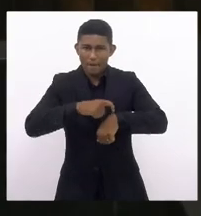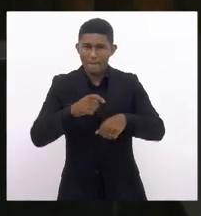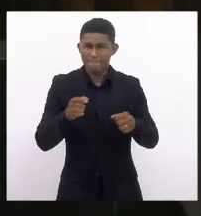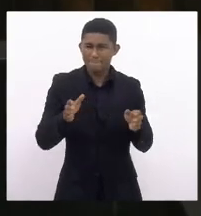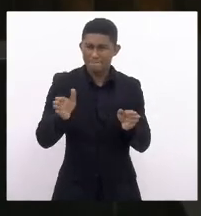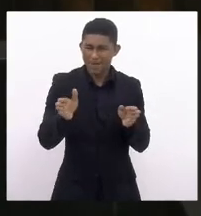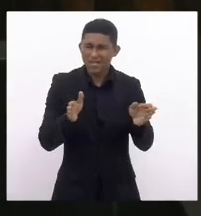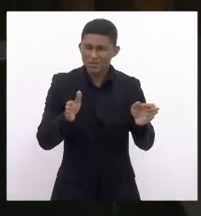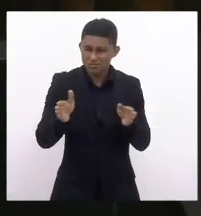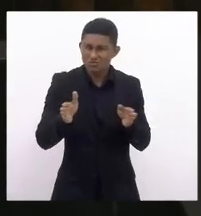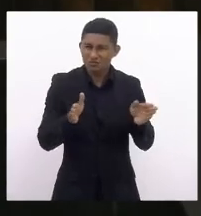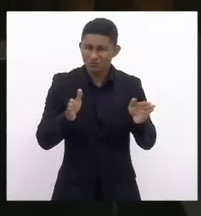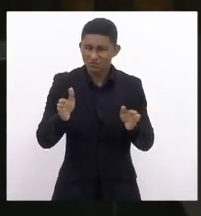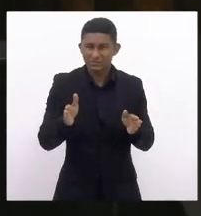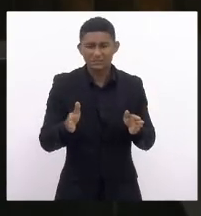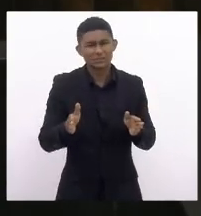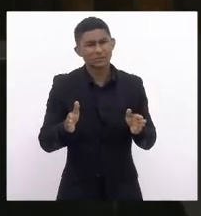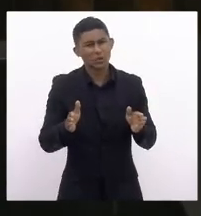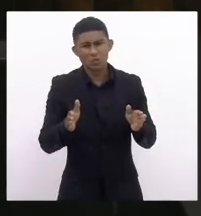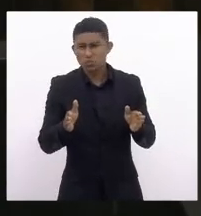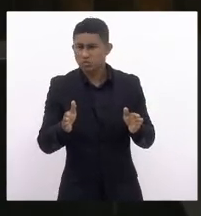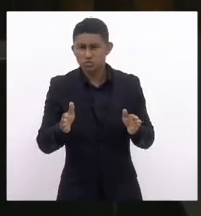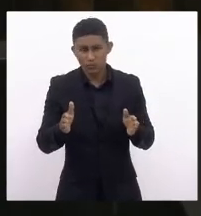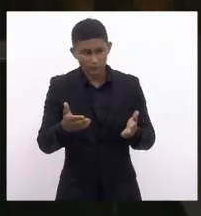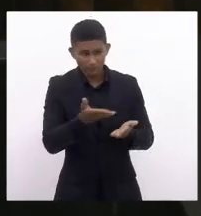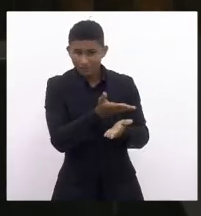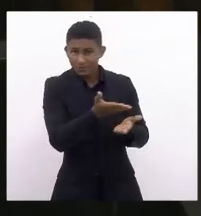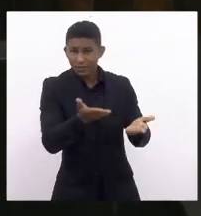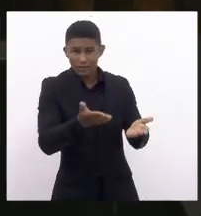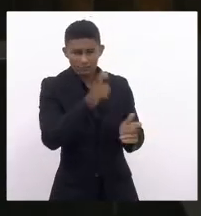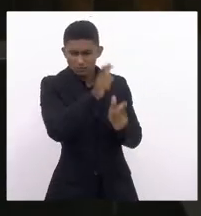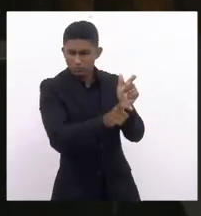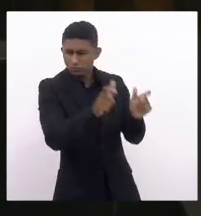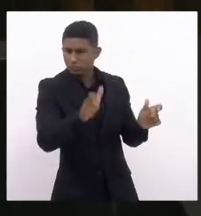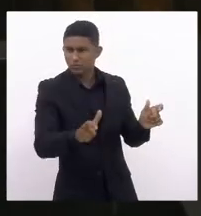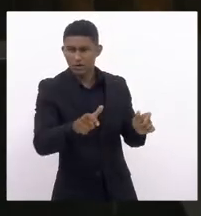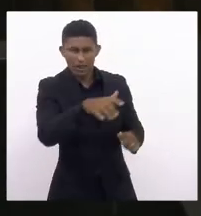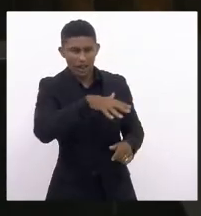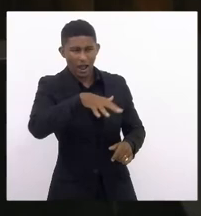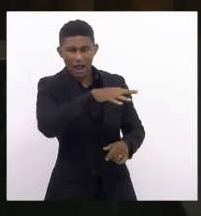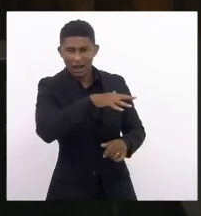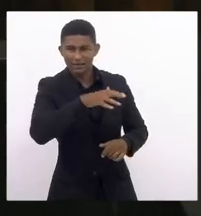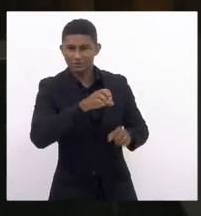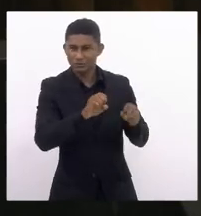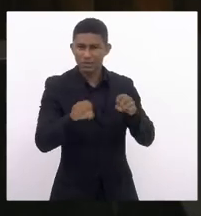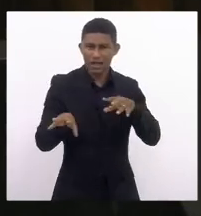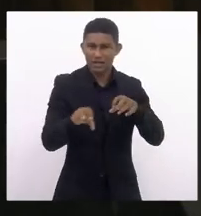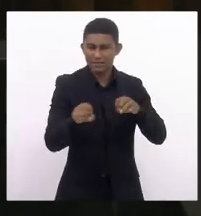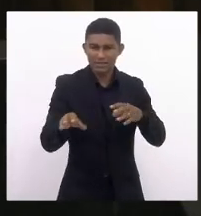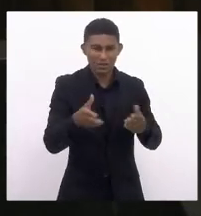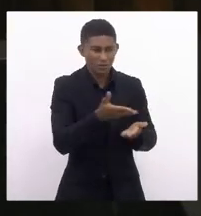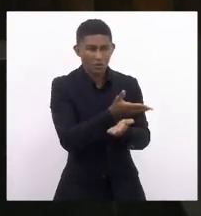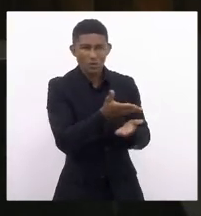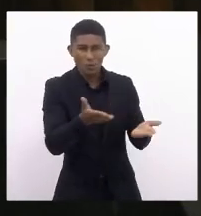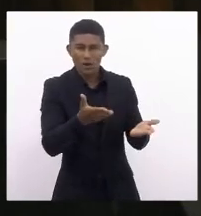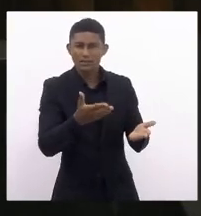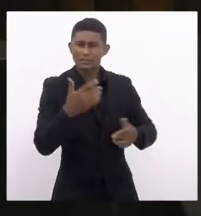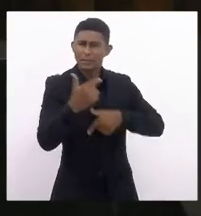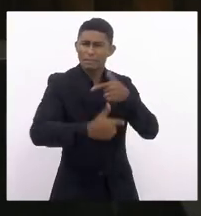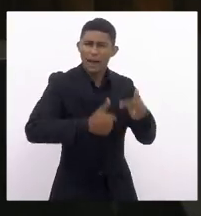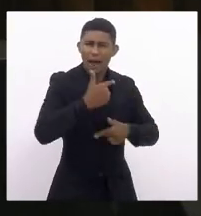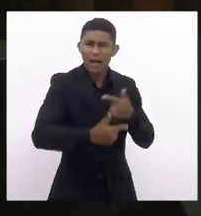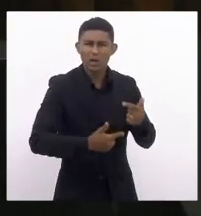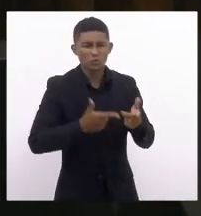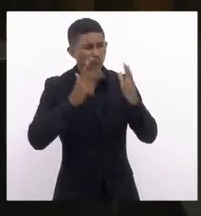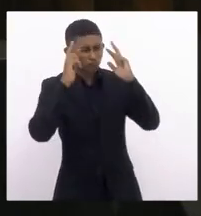sem que as progressões e as carreiras dos profissionais de educação fossem respeitados. A gente ficou um longo